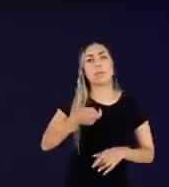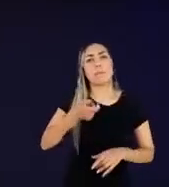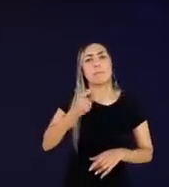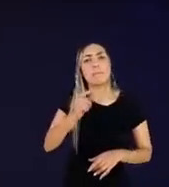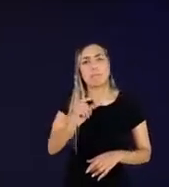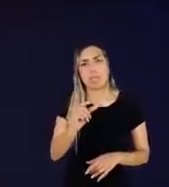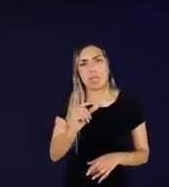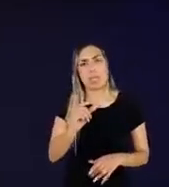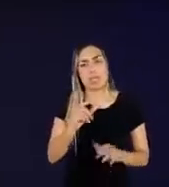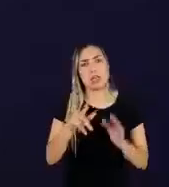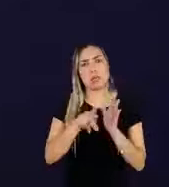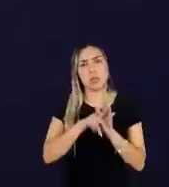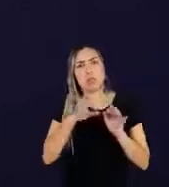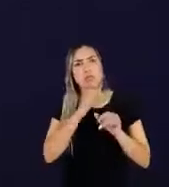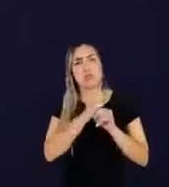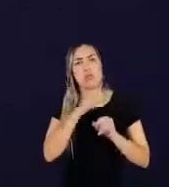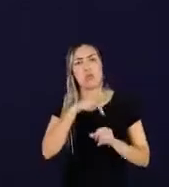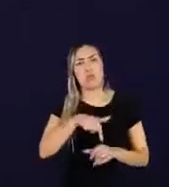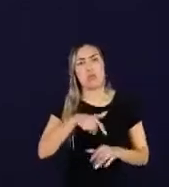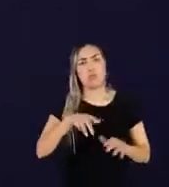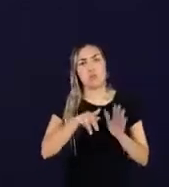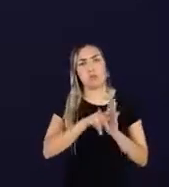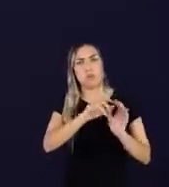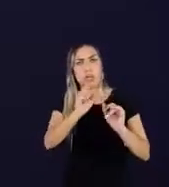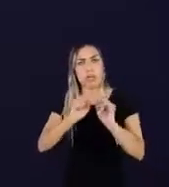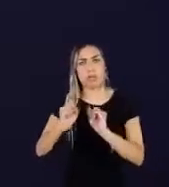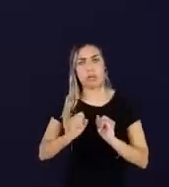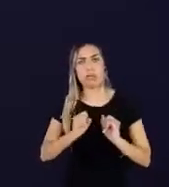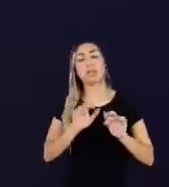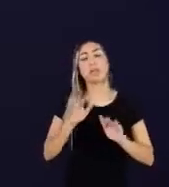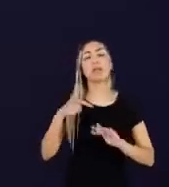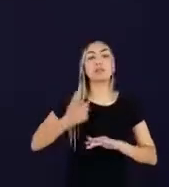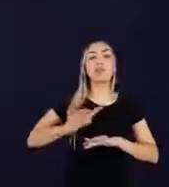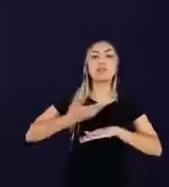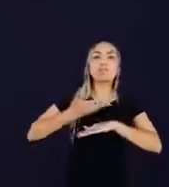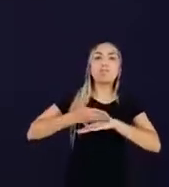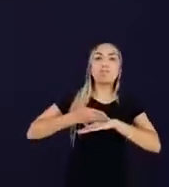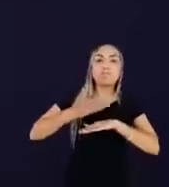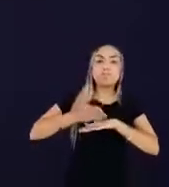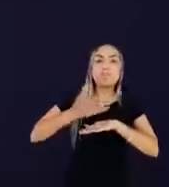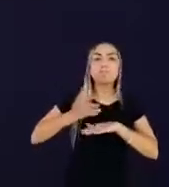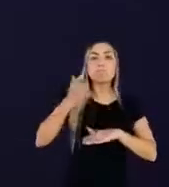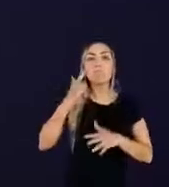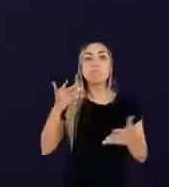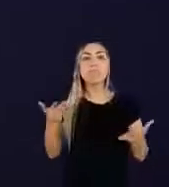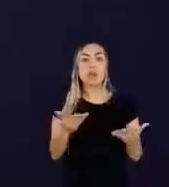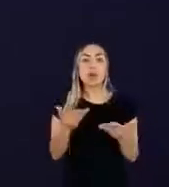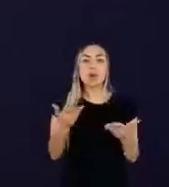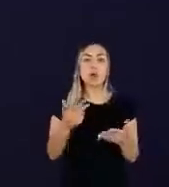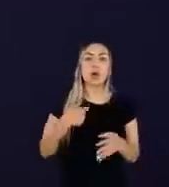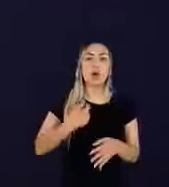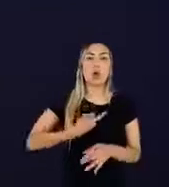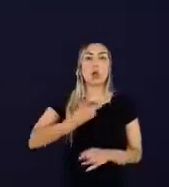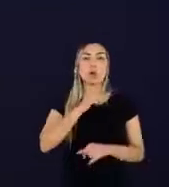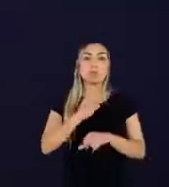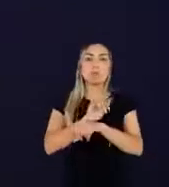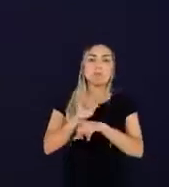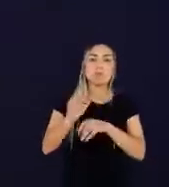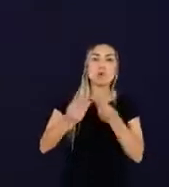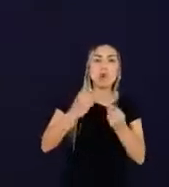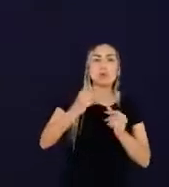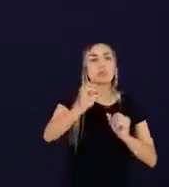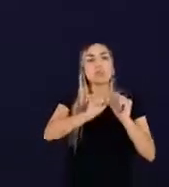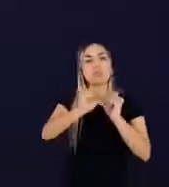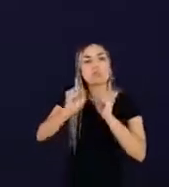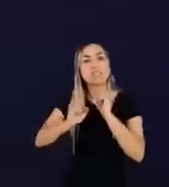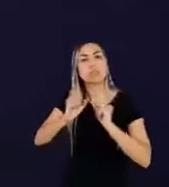pequeno, dado o volume total do mercado, mas que nós fizemos como um balão de ensaio para utilizar, pela primeira vez, a participação no mercado com aporte de